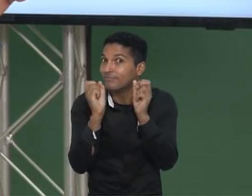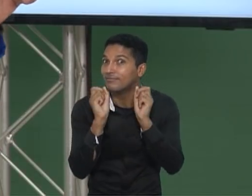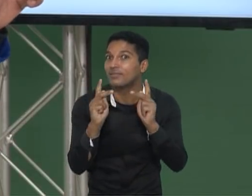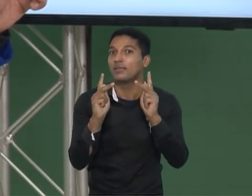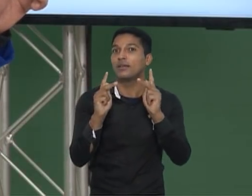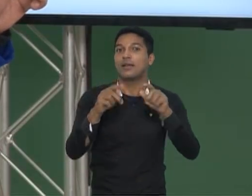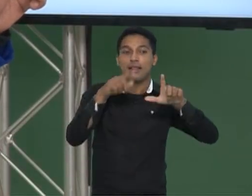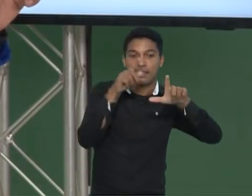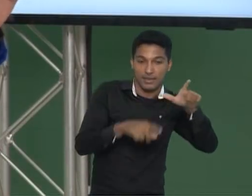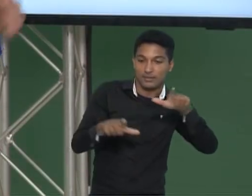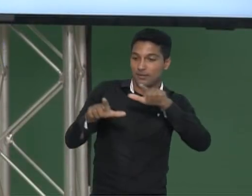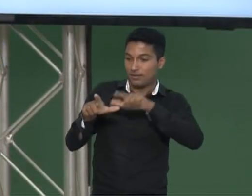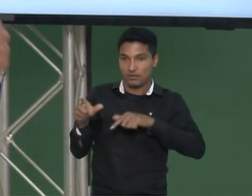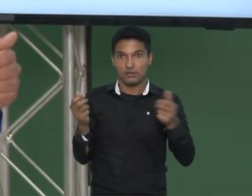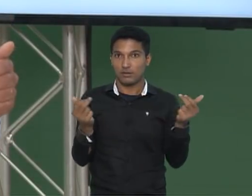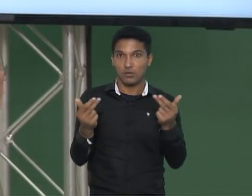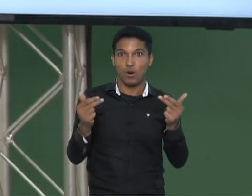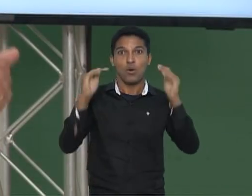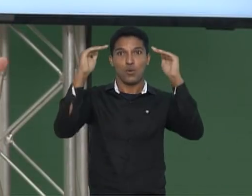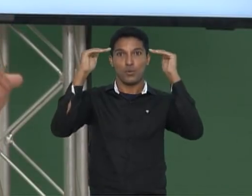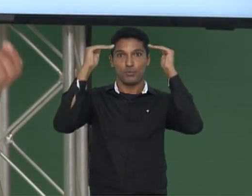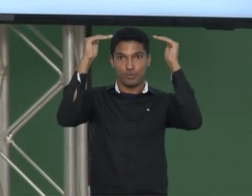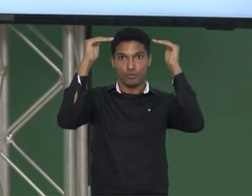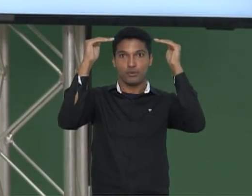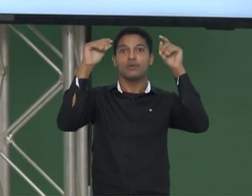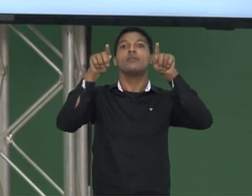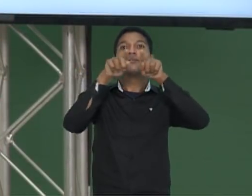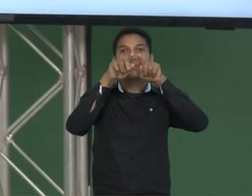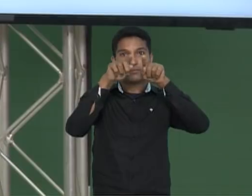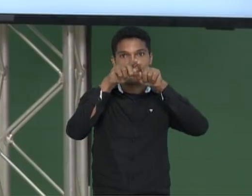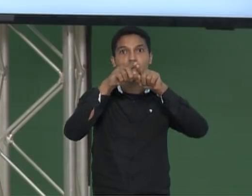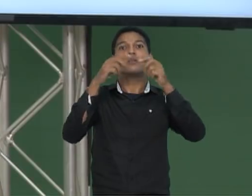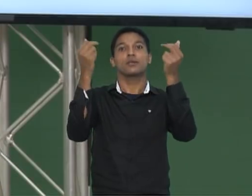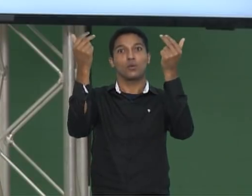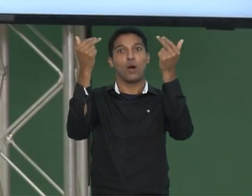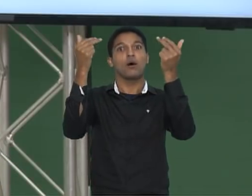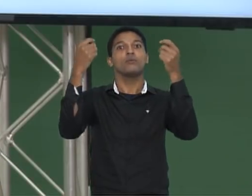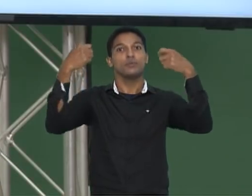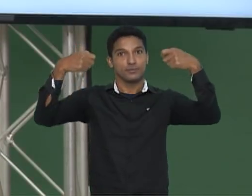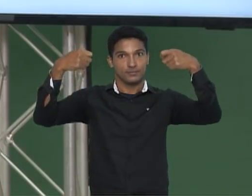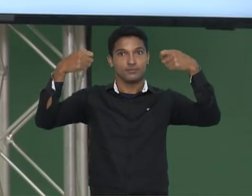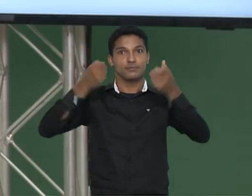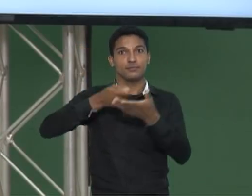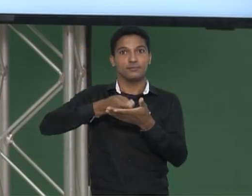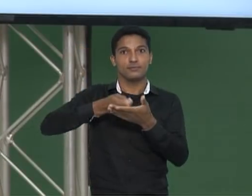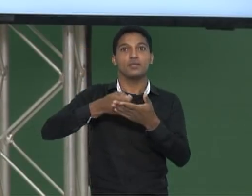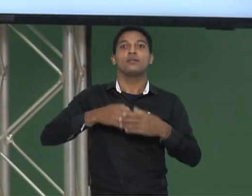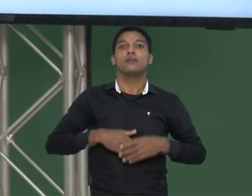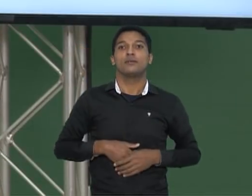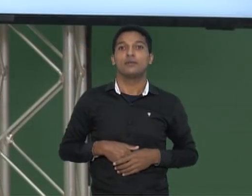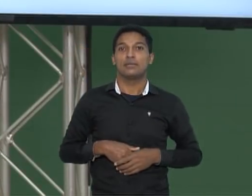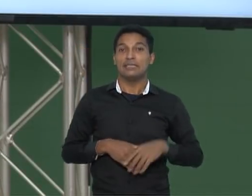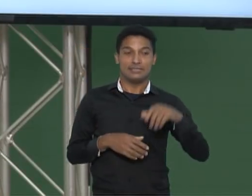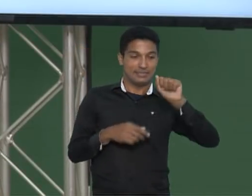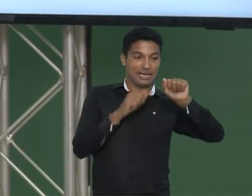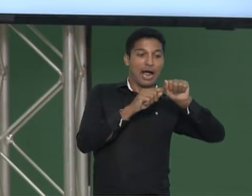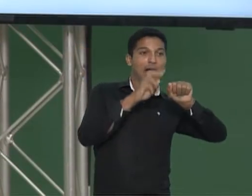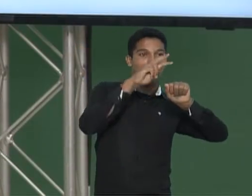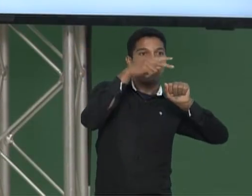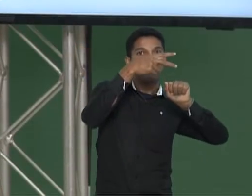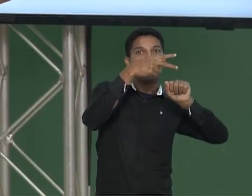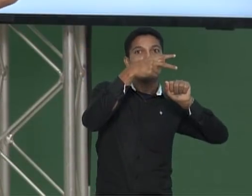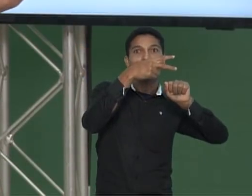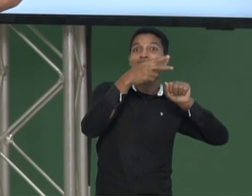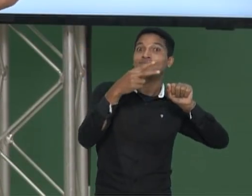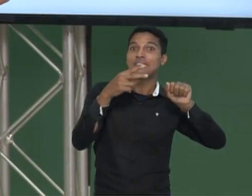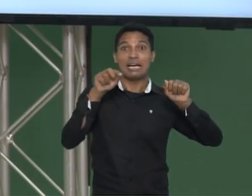letras devem ser iguais e os expoentes delas também devem ser iguais, tá? Então aqui se o A fosse ao quadrado, eu